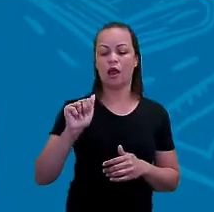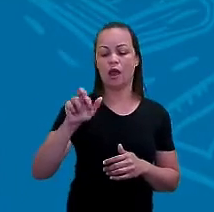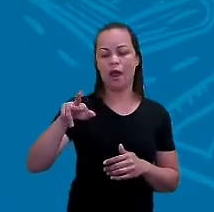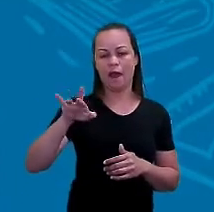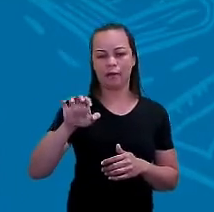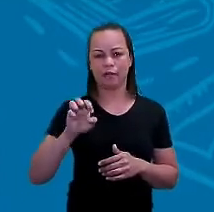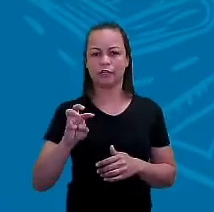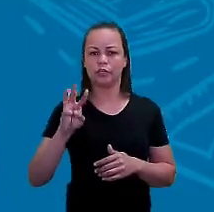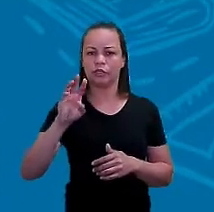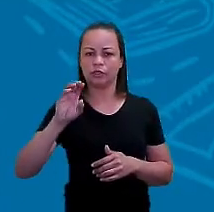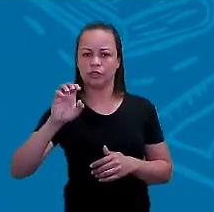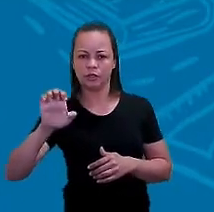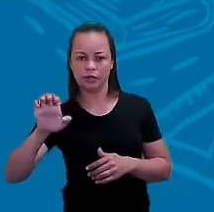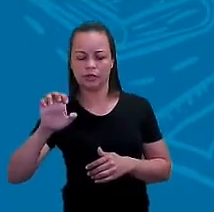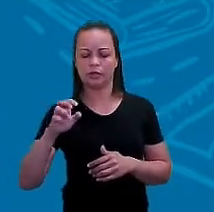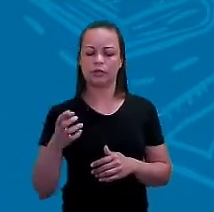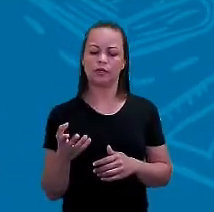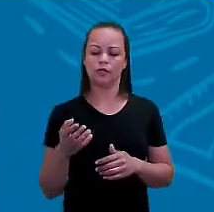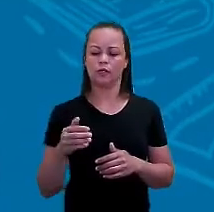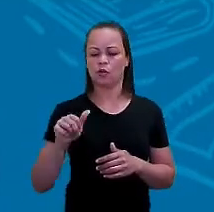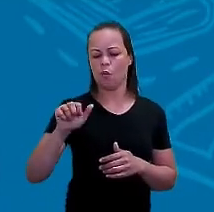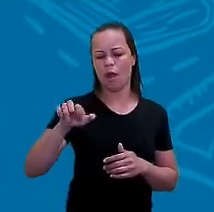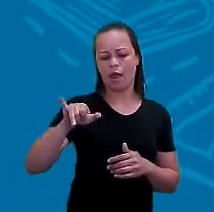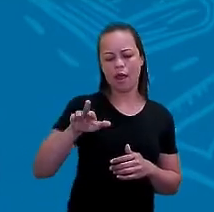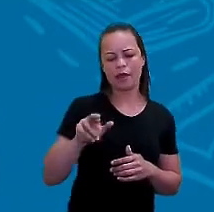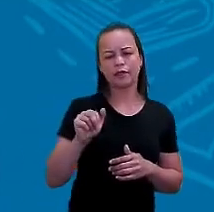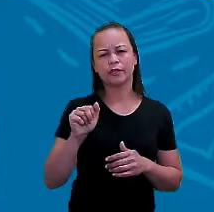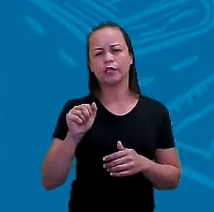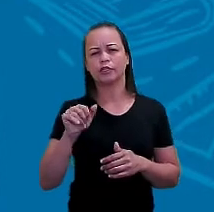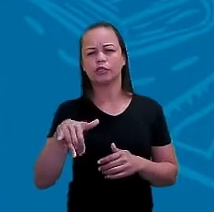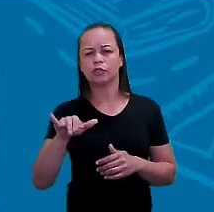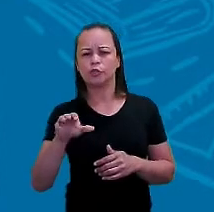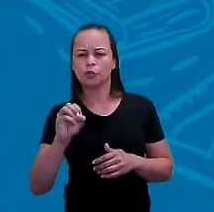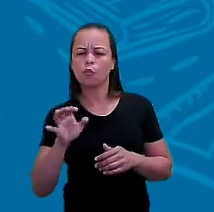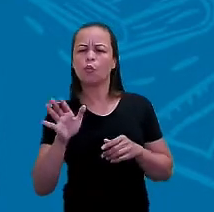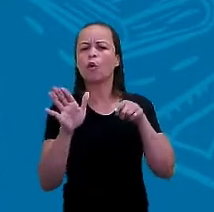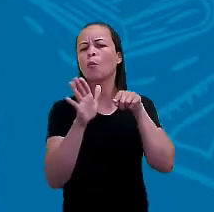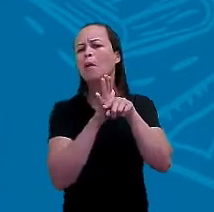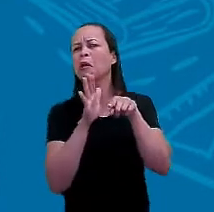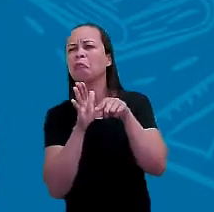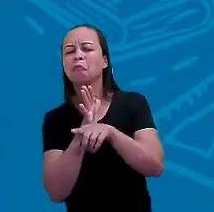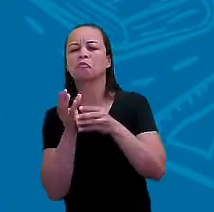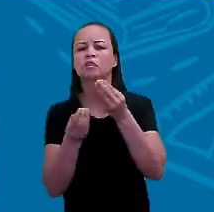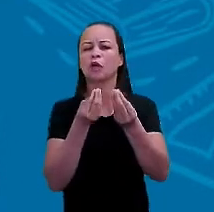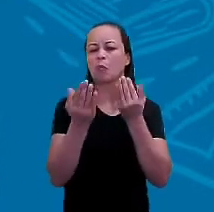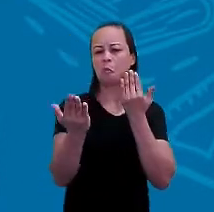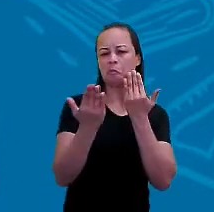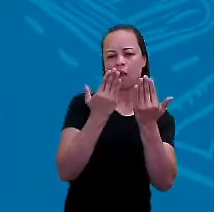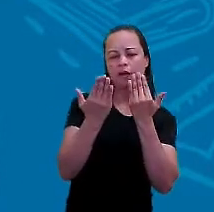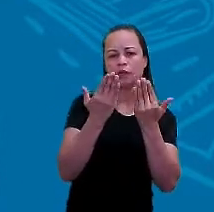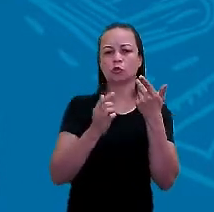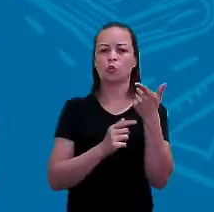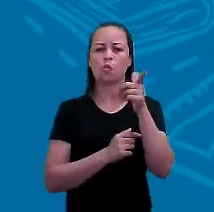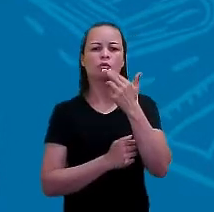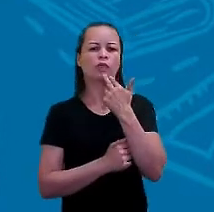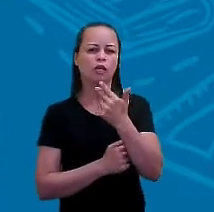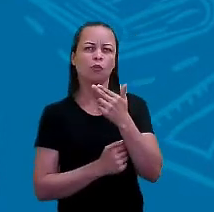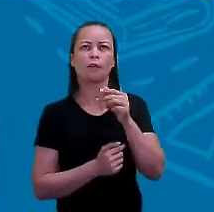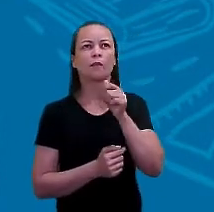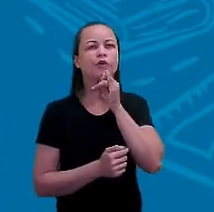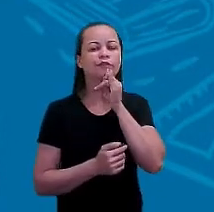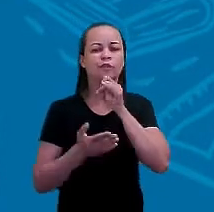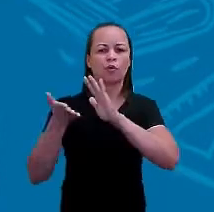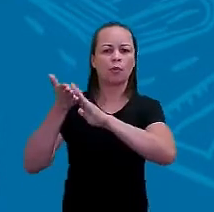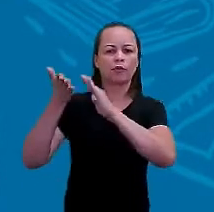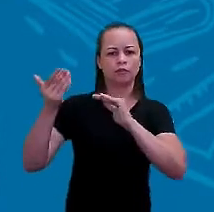they? Agora, claro, com aquele tom de pergunta, né? Aquele tonzinho que você pode até observar comparando com outras línguas. Espanhol, quando é